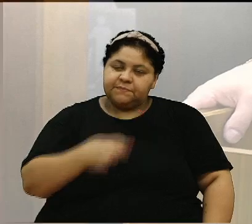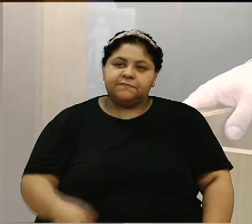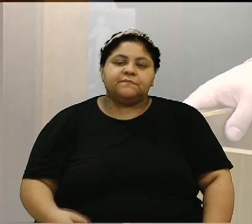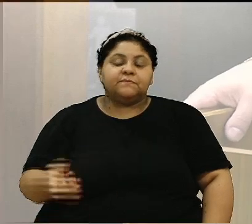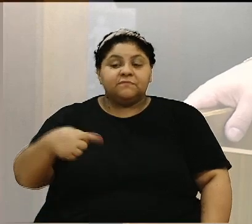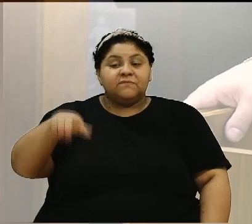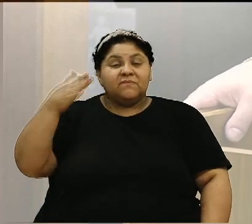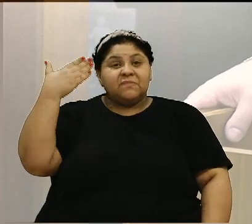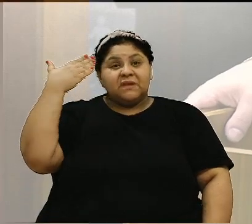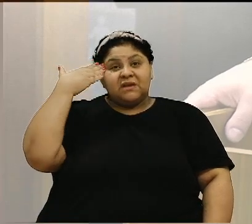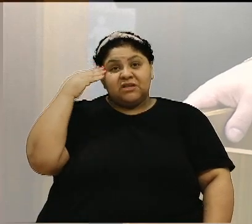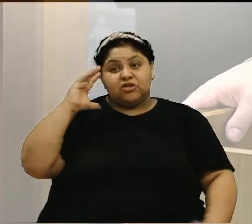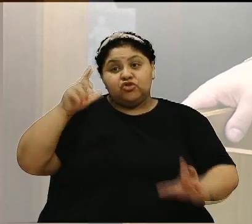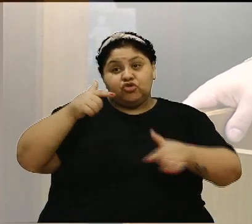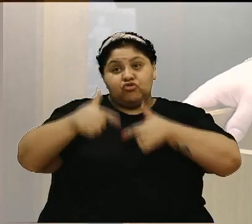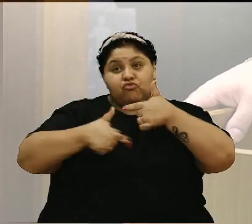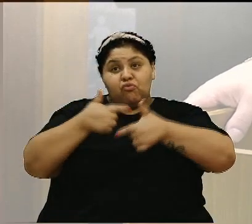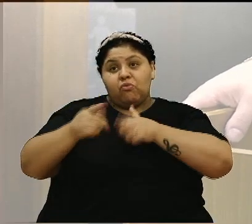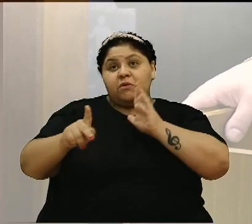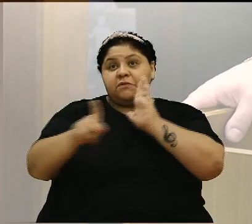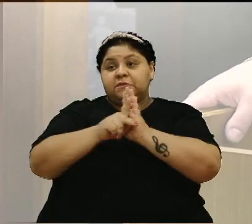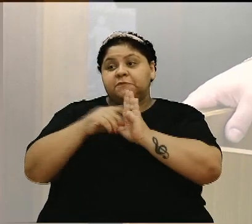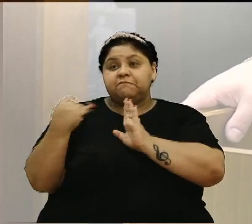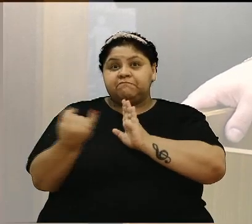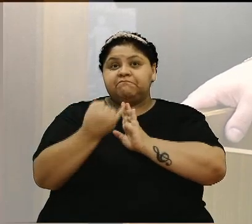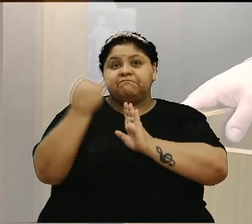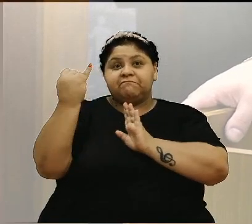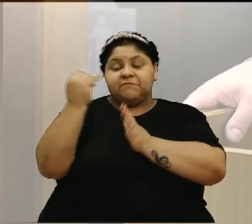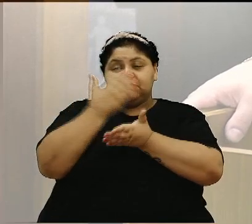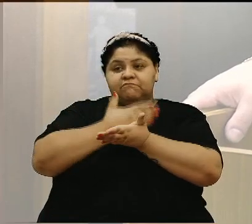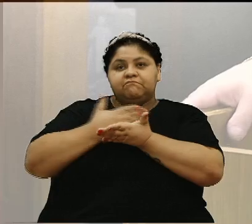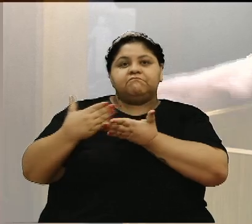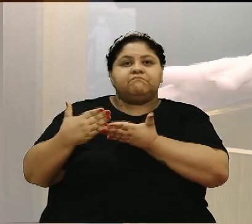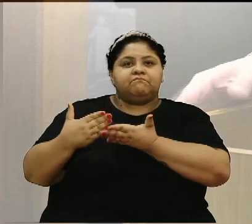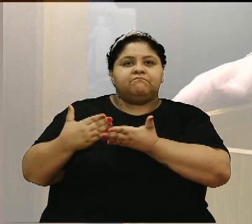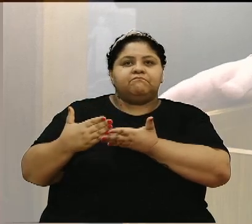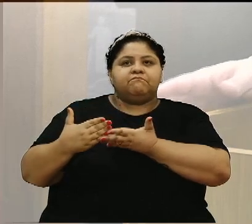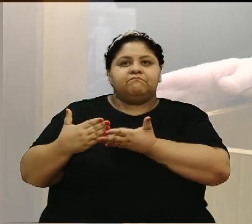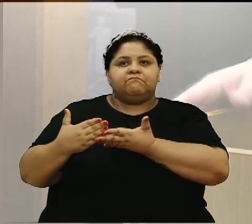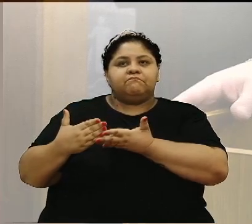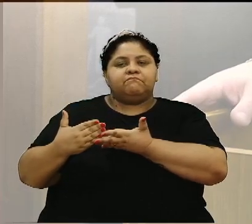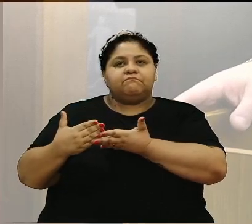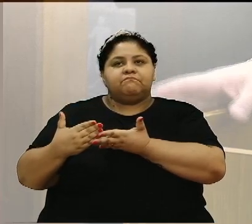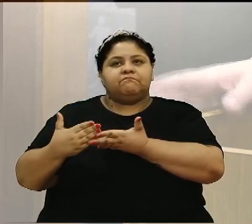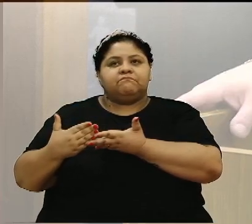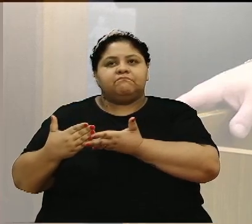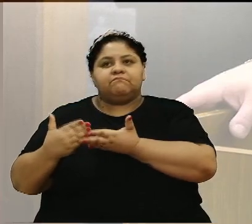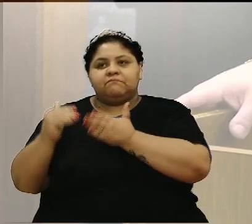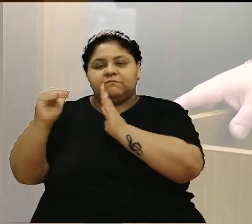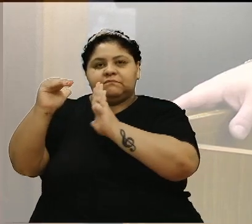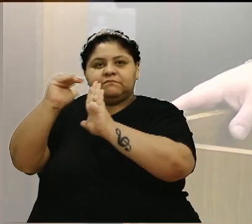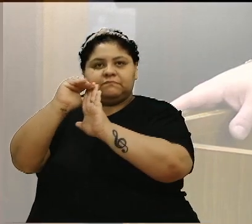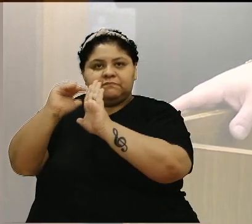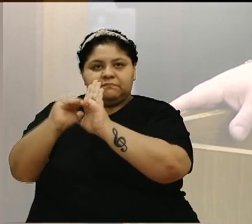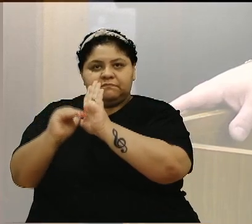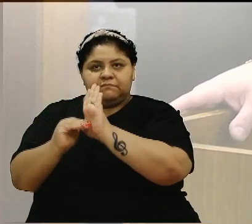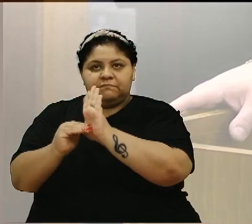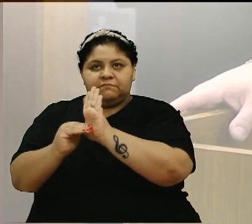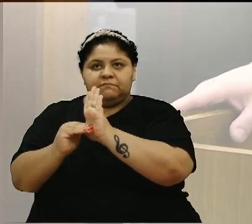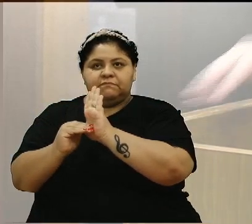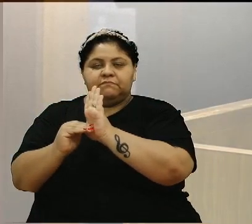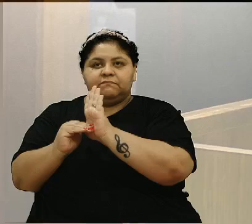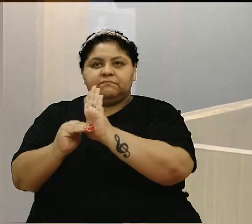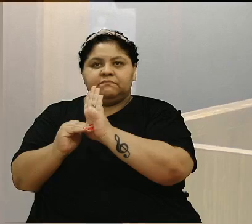gente sabe de todo o empenho e de projetos importantes que nascem, seja do programa Presidente